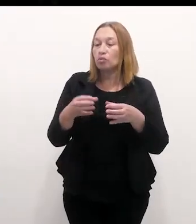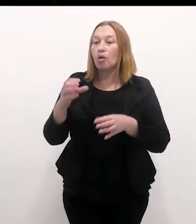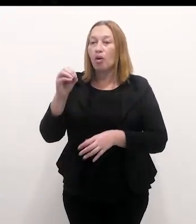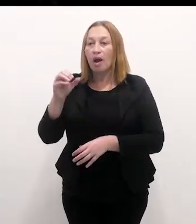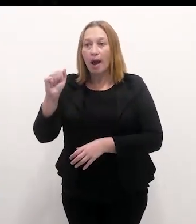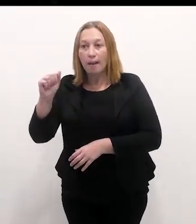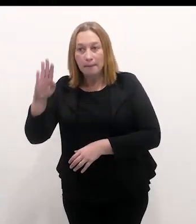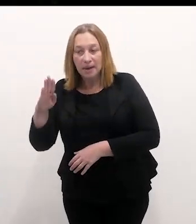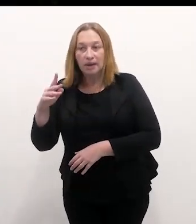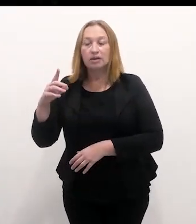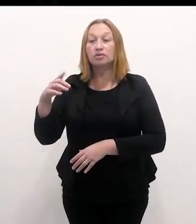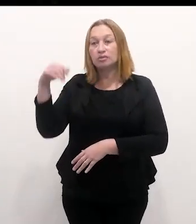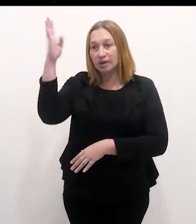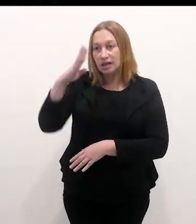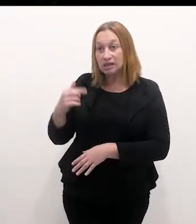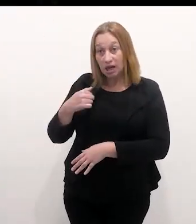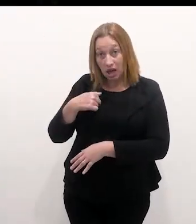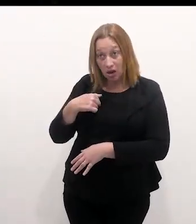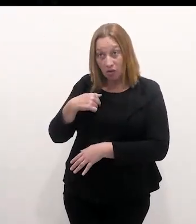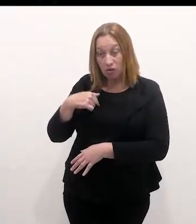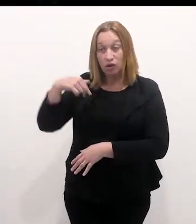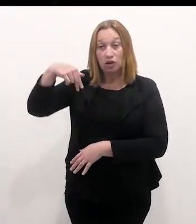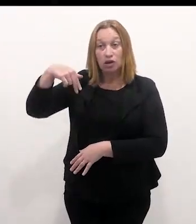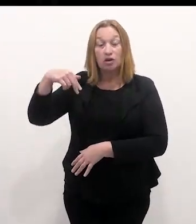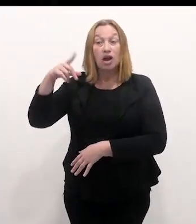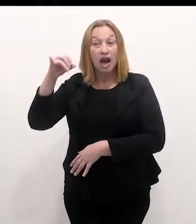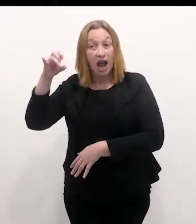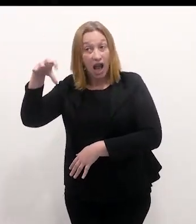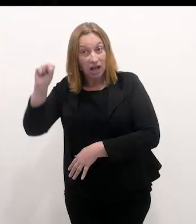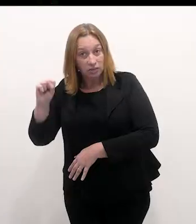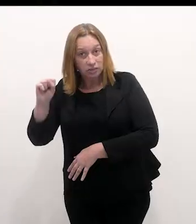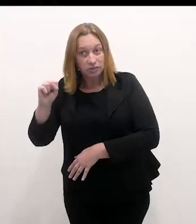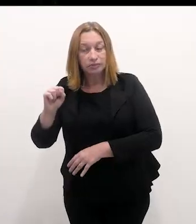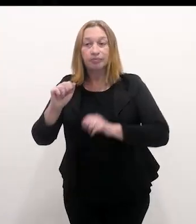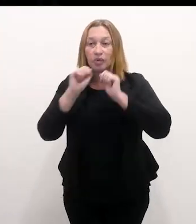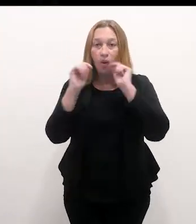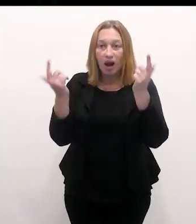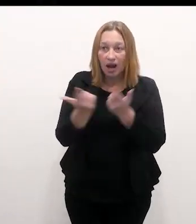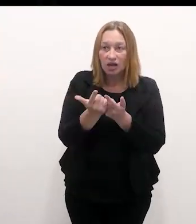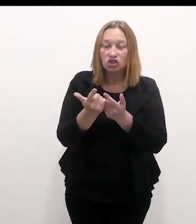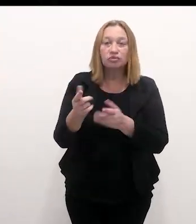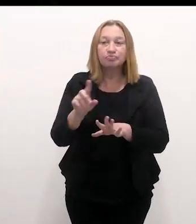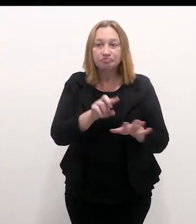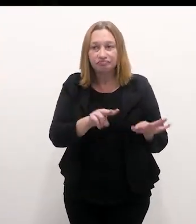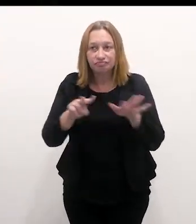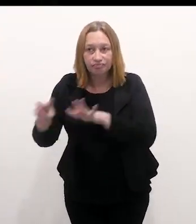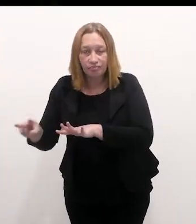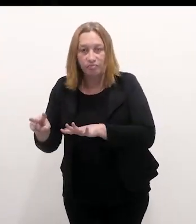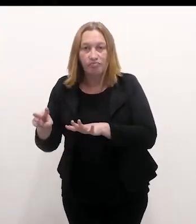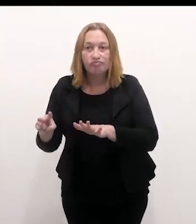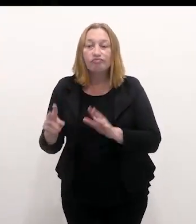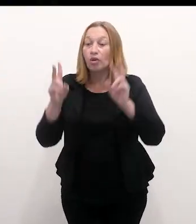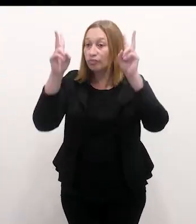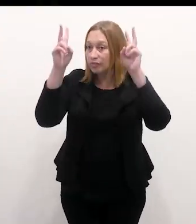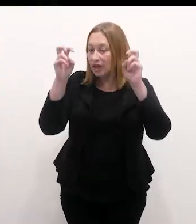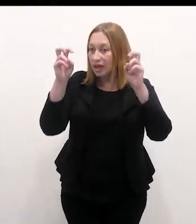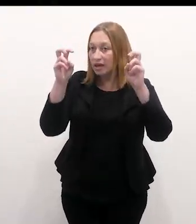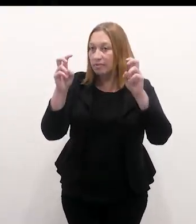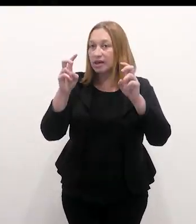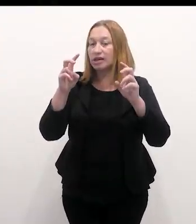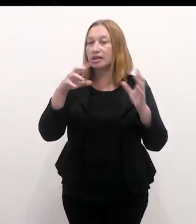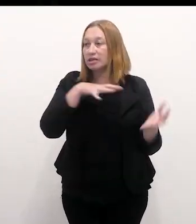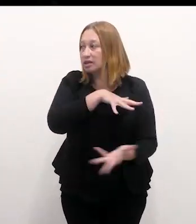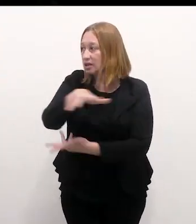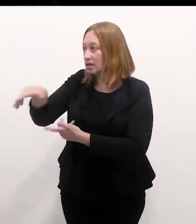Carlos Nicodemos, presidente da comissão, com a TV Alerj, a Casa da Cidadania. Toda semana um tema internacional e